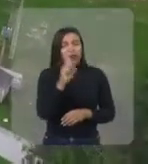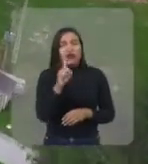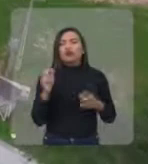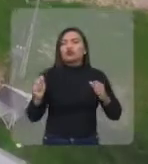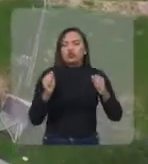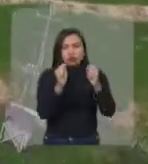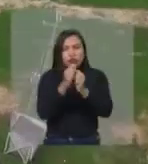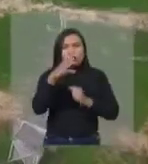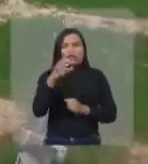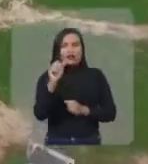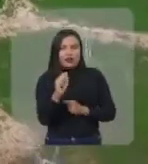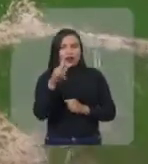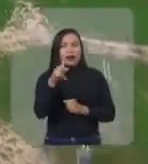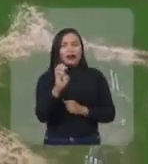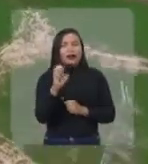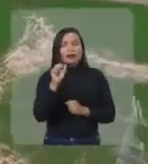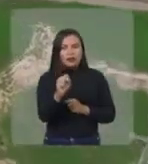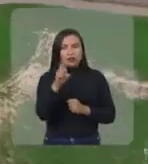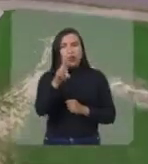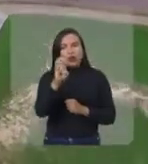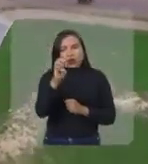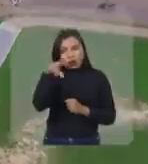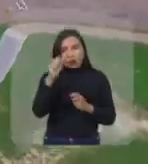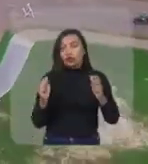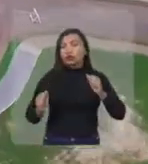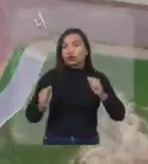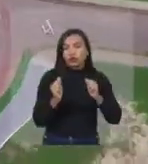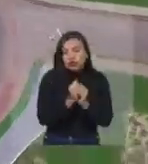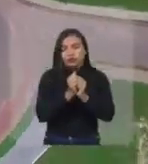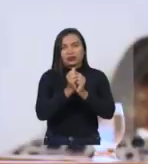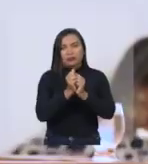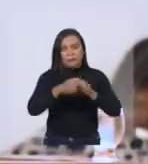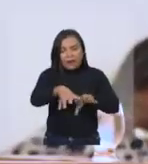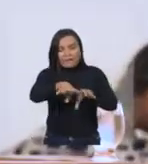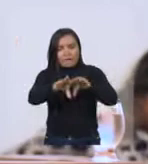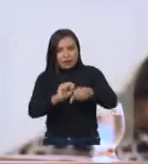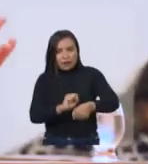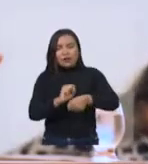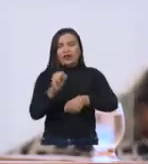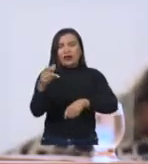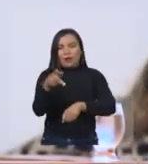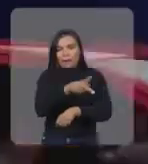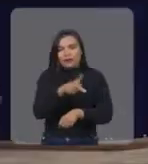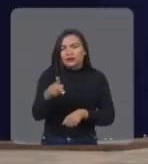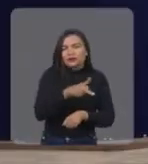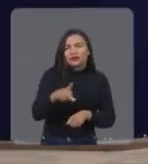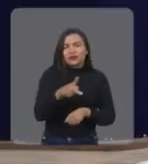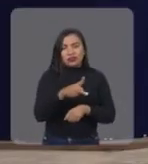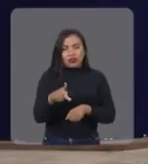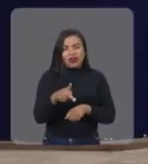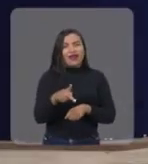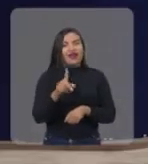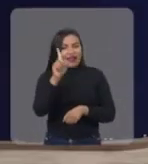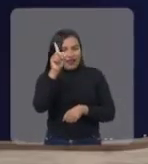prol da educação. Uma parceria que vai ampliar as oportunidades de formação docente, é a expertise da UEMA em